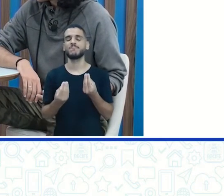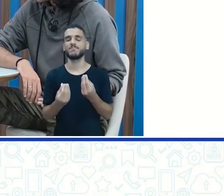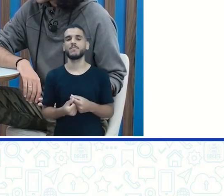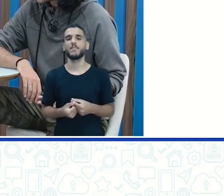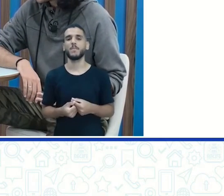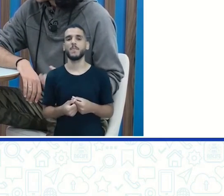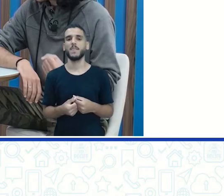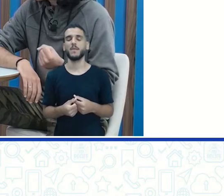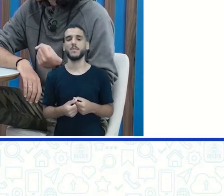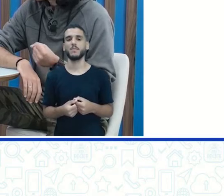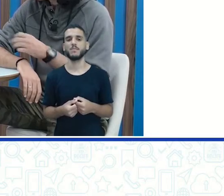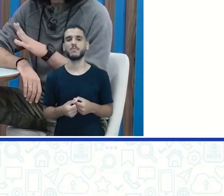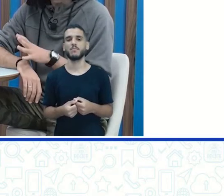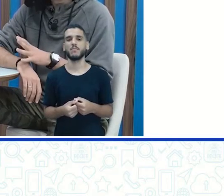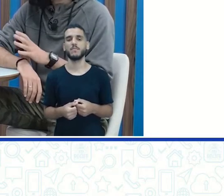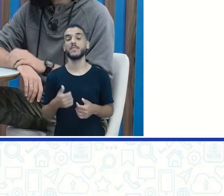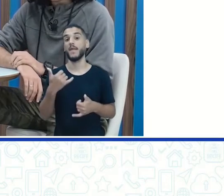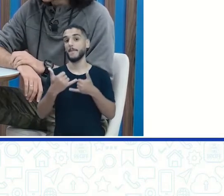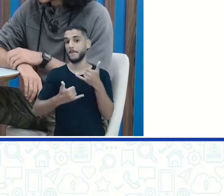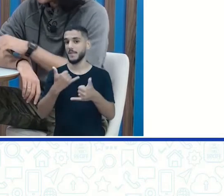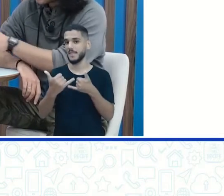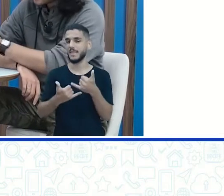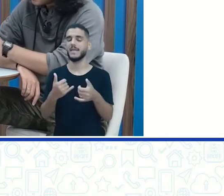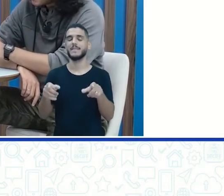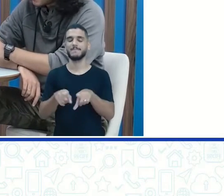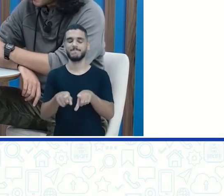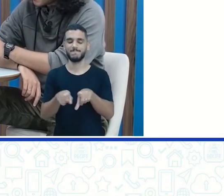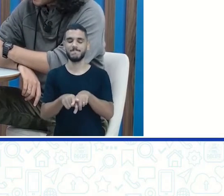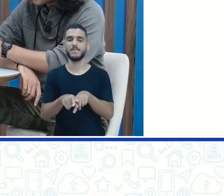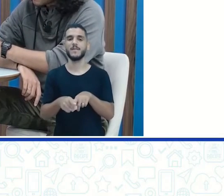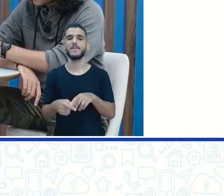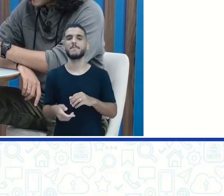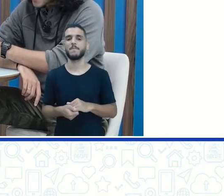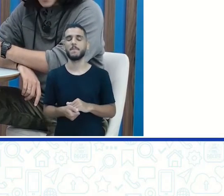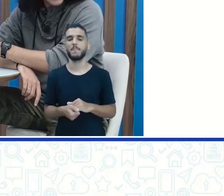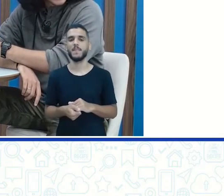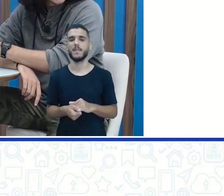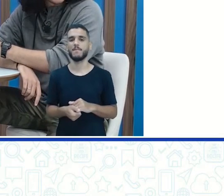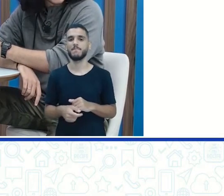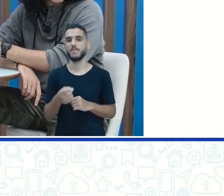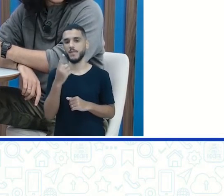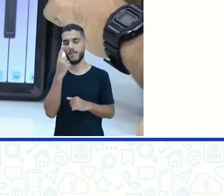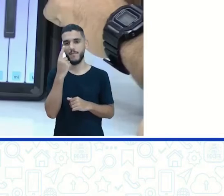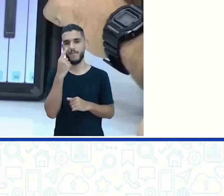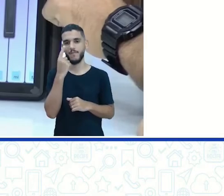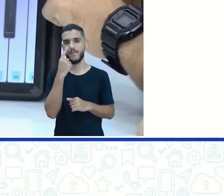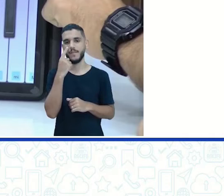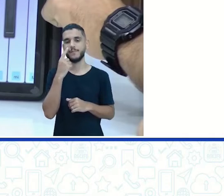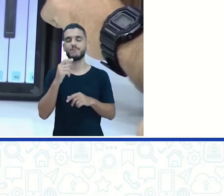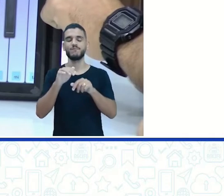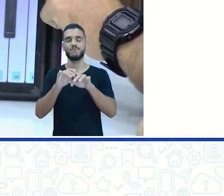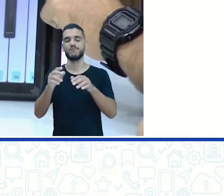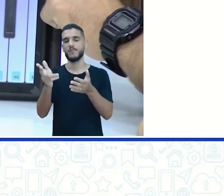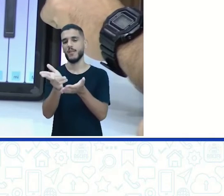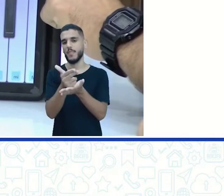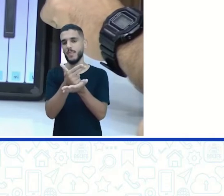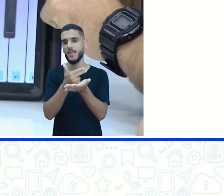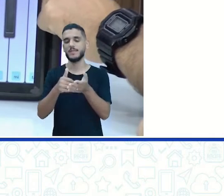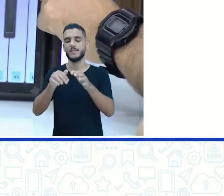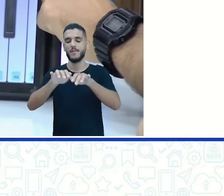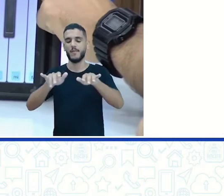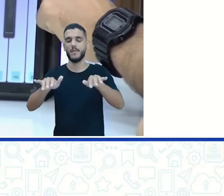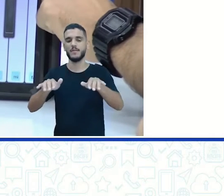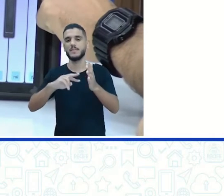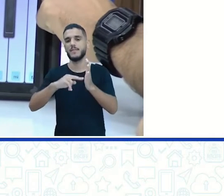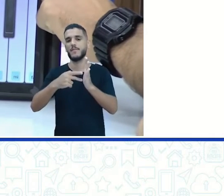como é o nome daquilo? Para eles brincarem, digamos. Estão vendo esse desenho aqui de um piano? Isso representa que ele